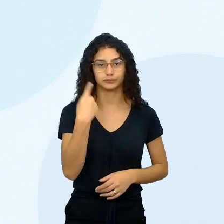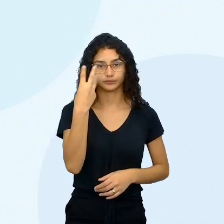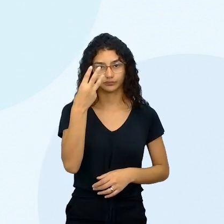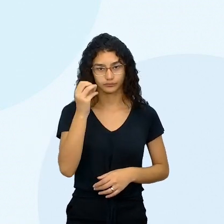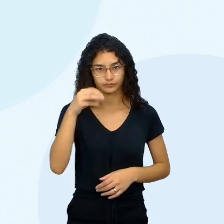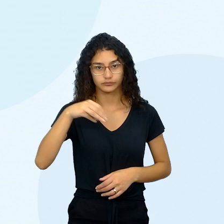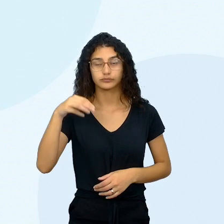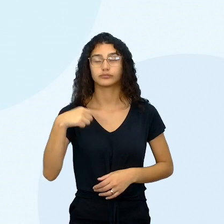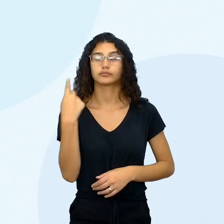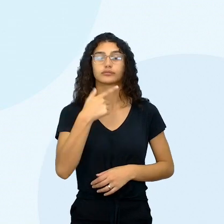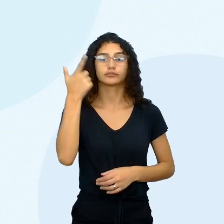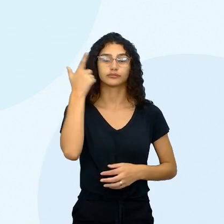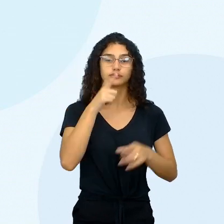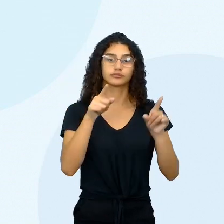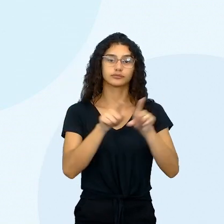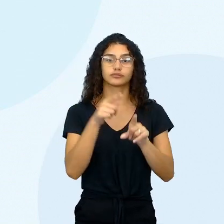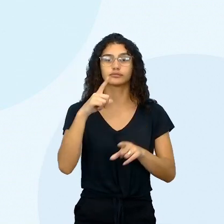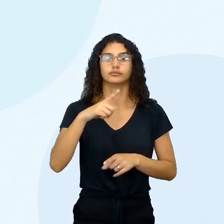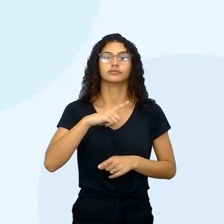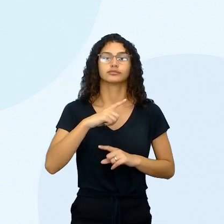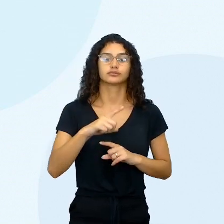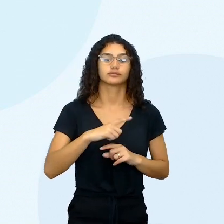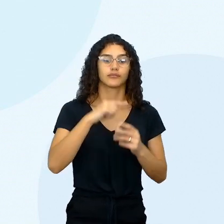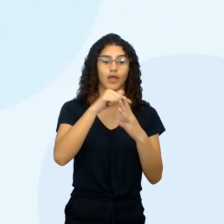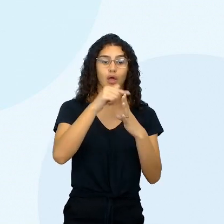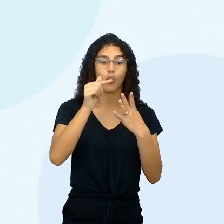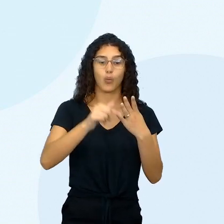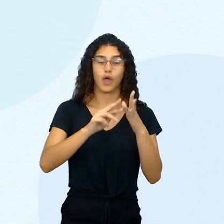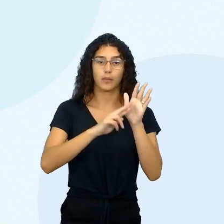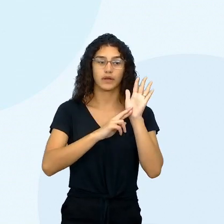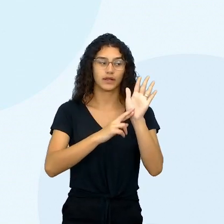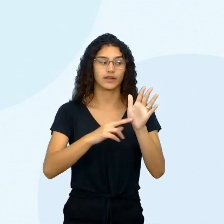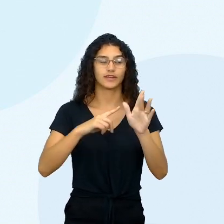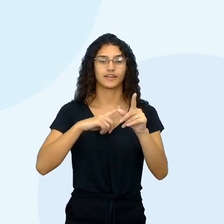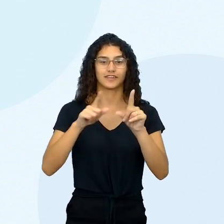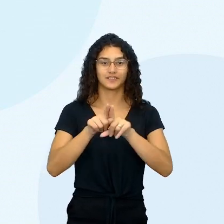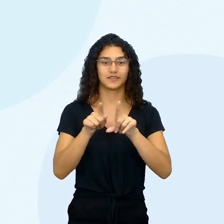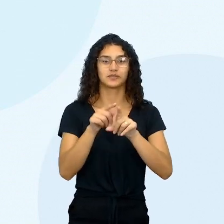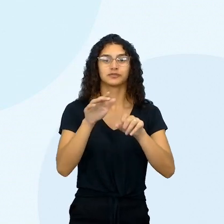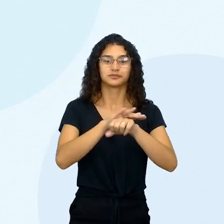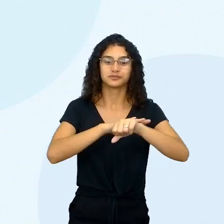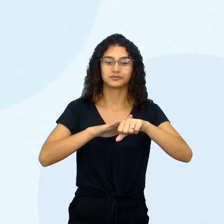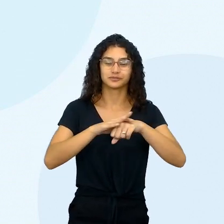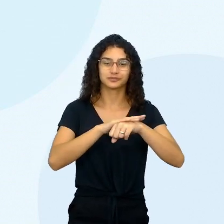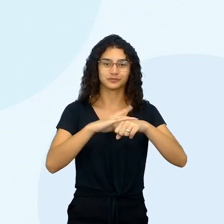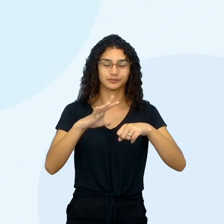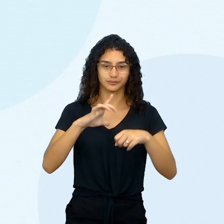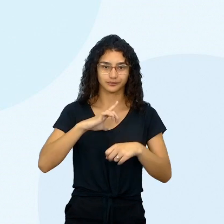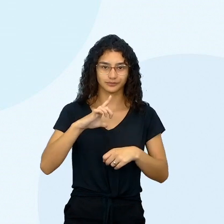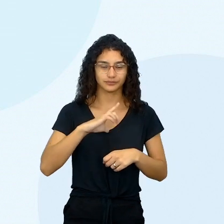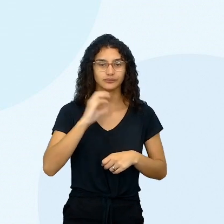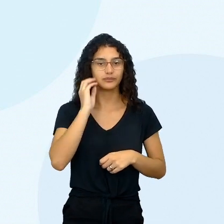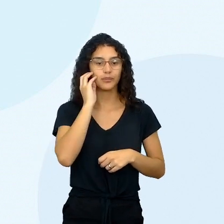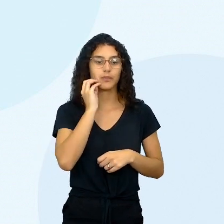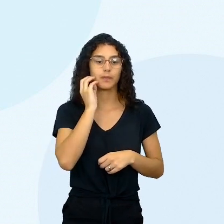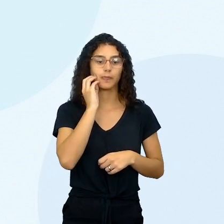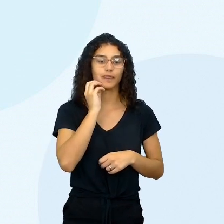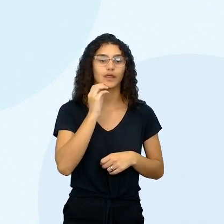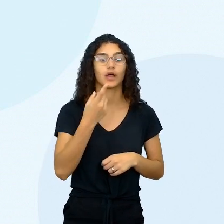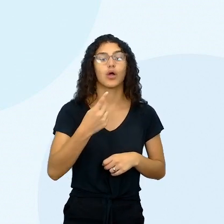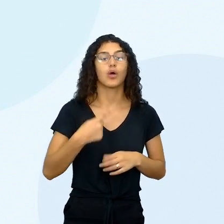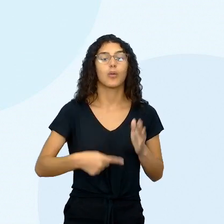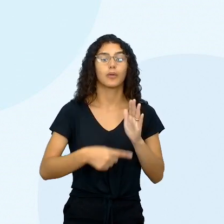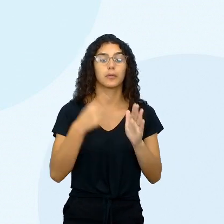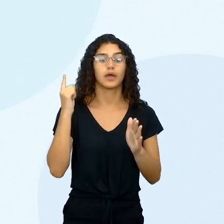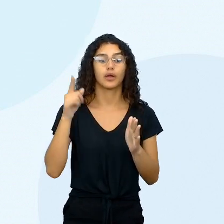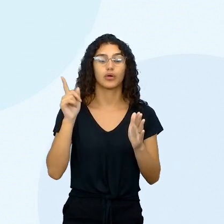E aí a gente consegue ter agora 4 apresentações, 4 diálogos formativos, sendo esse primeiro já